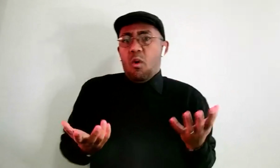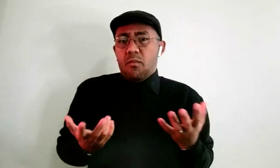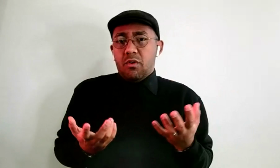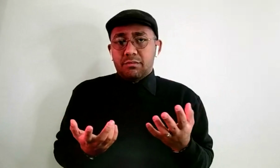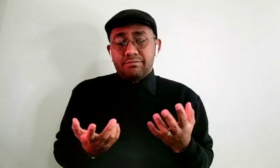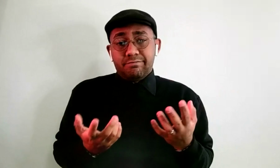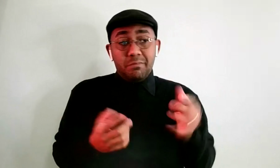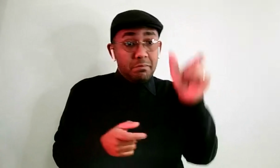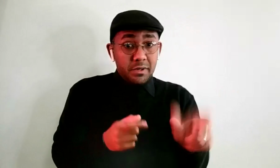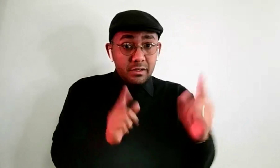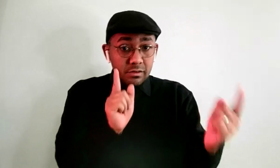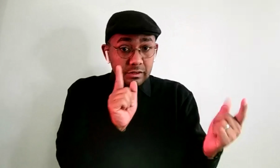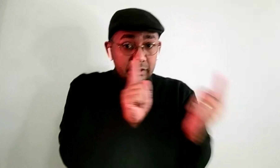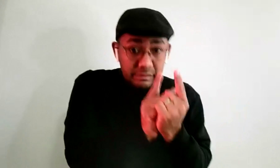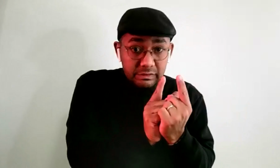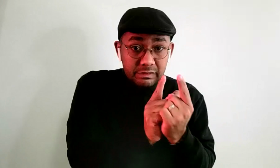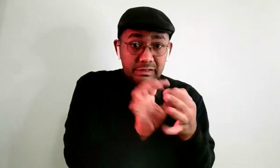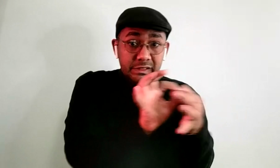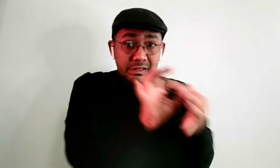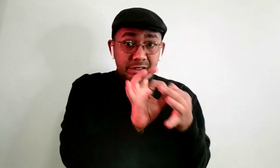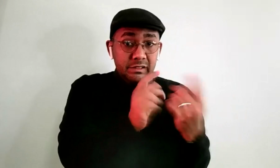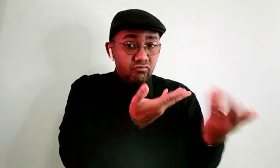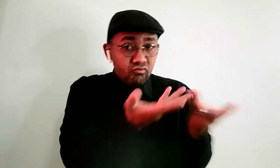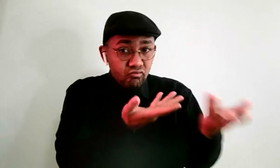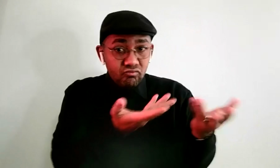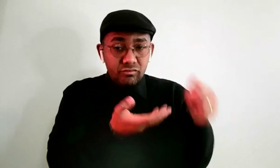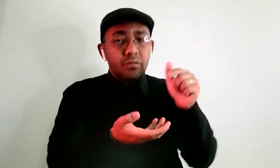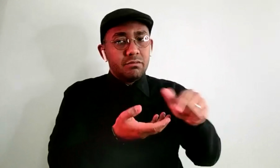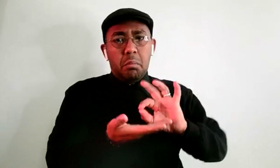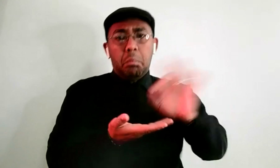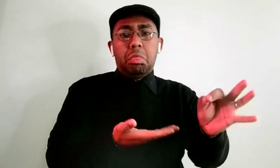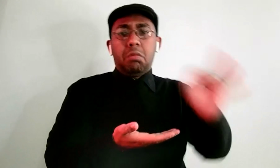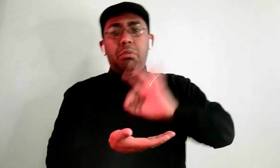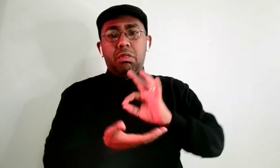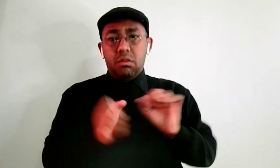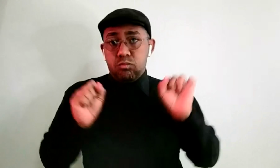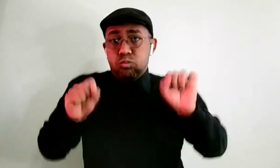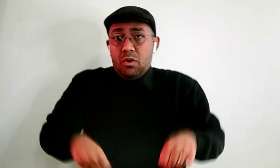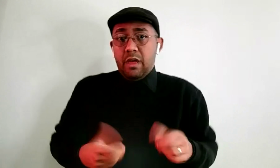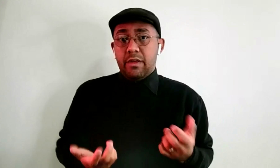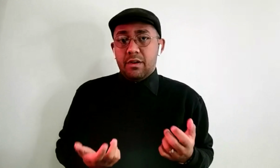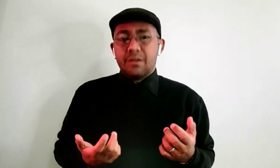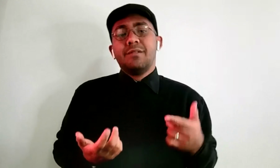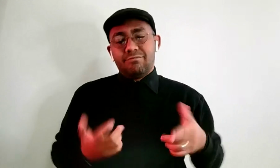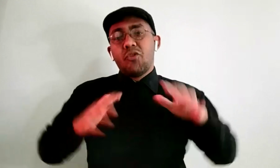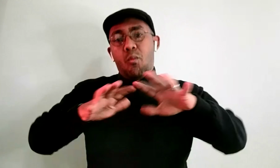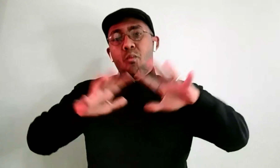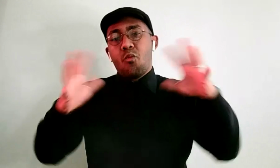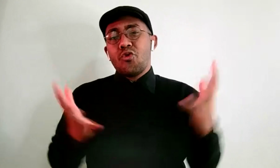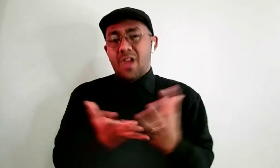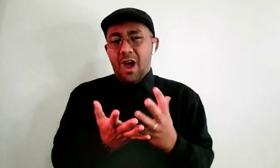implica interações próximas com as pessoas. Atualmente, a Organização Mundial da Saúde